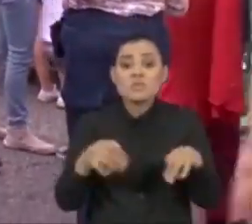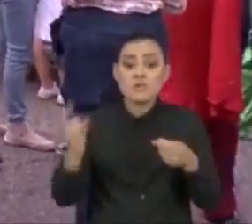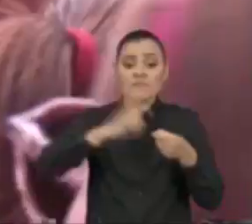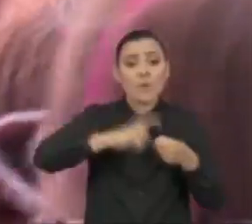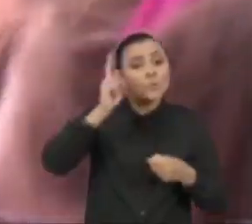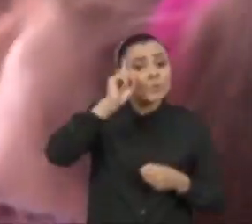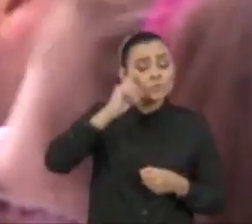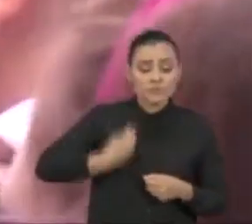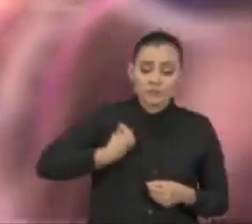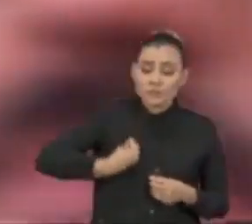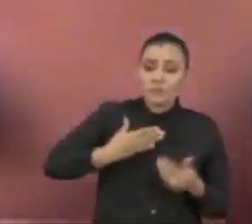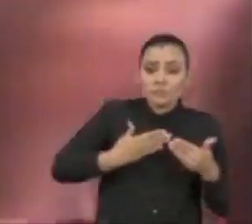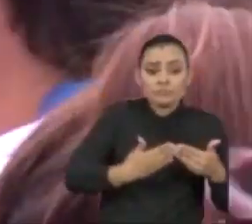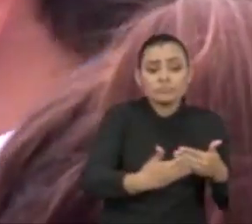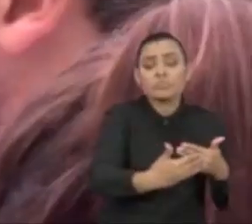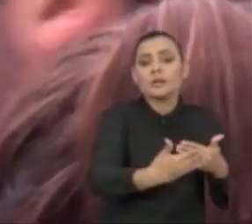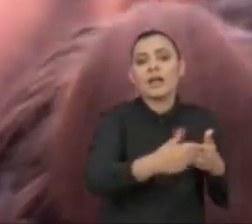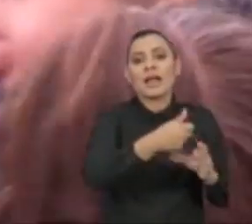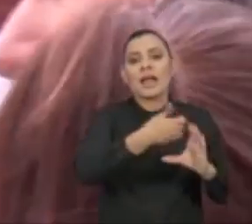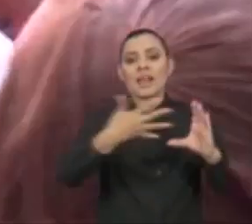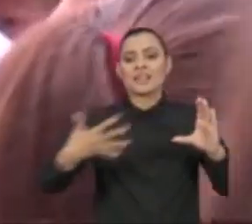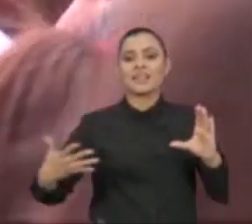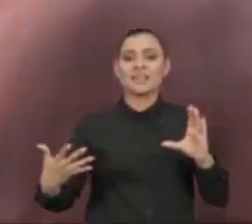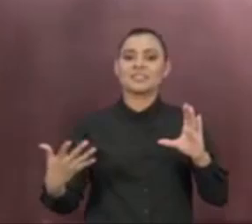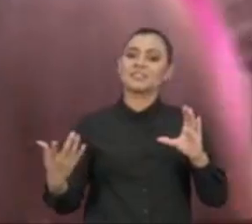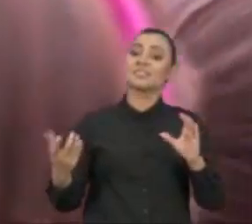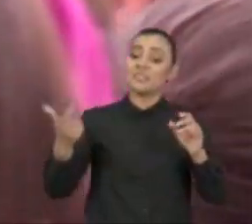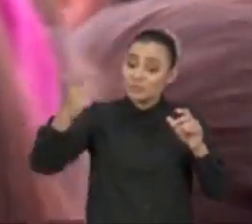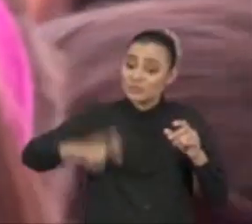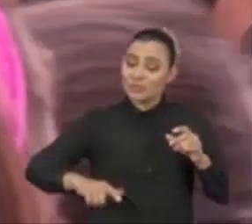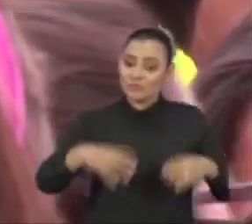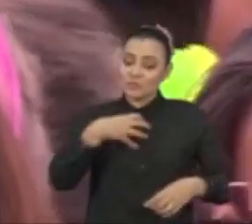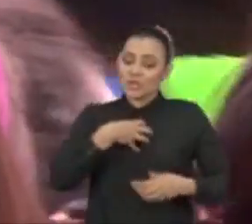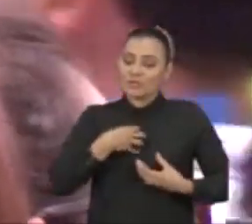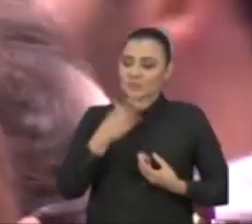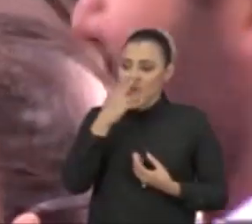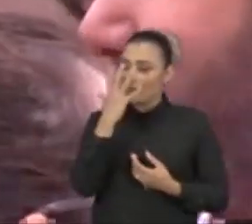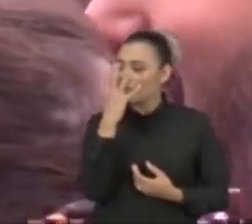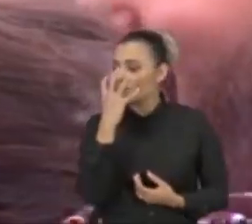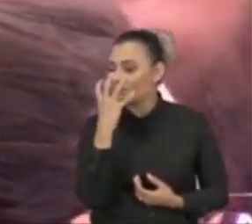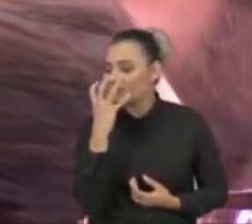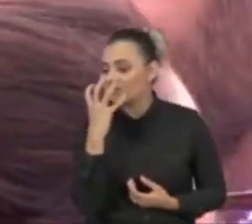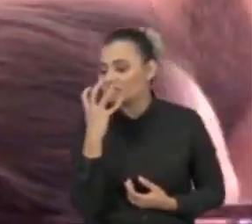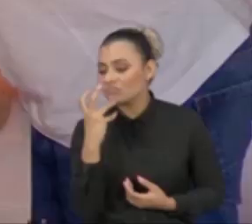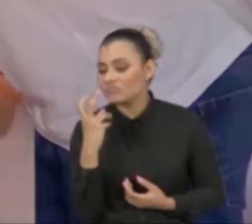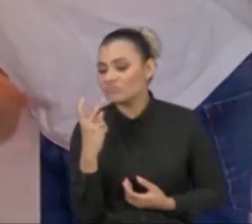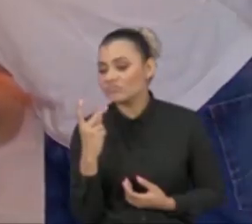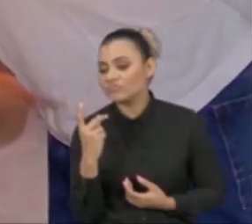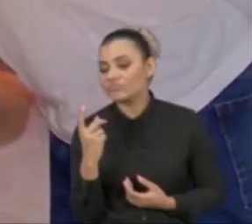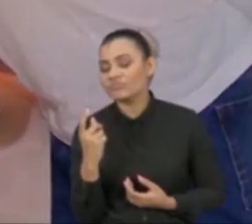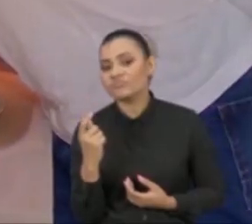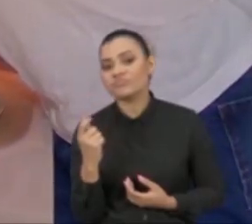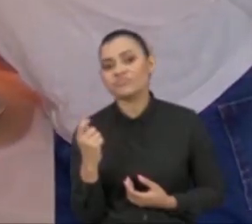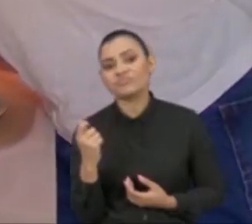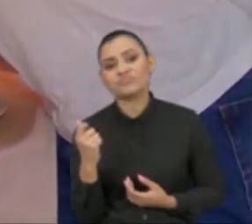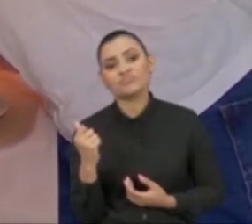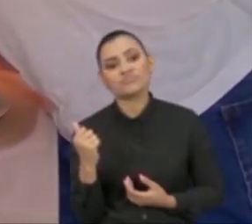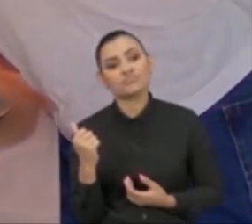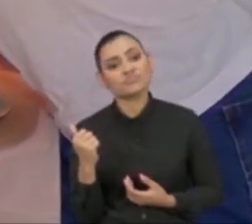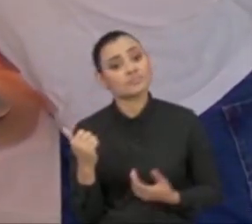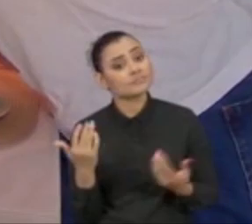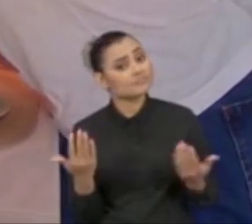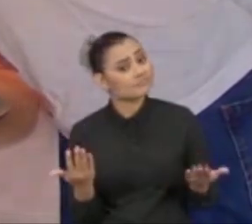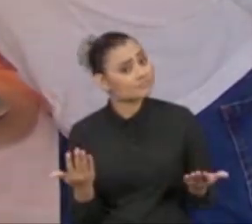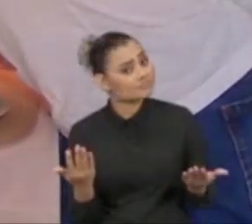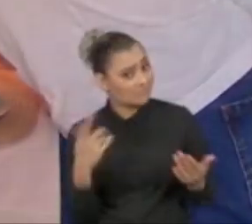dia a dia, as verdadeiras características aparecem e o encanto dificilmente continua. Mas isso não é uma